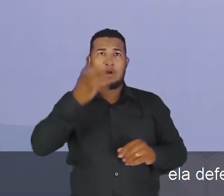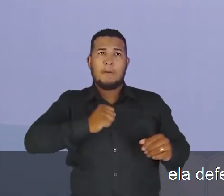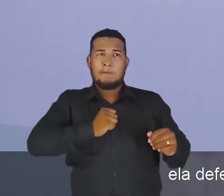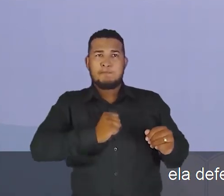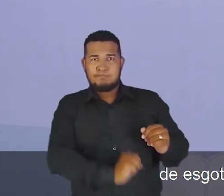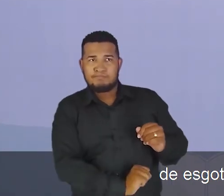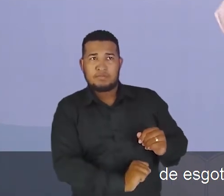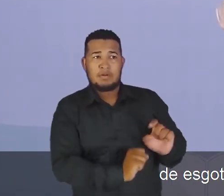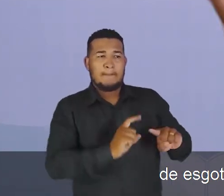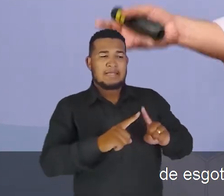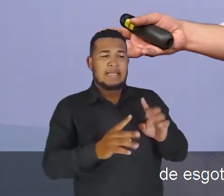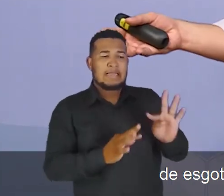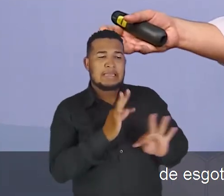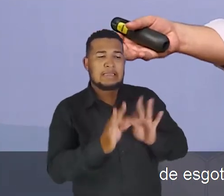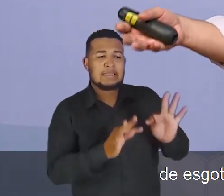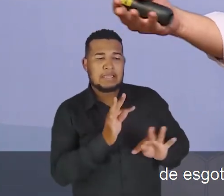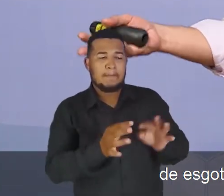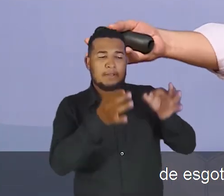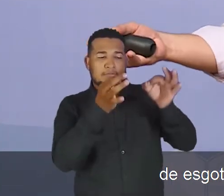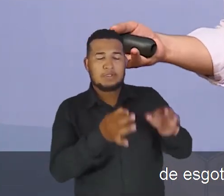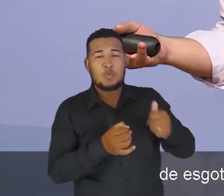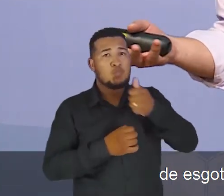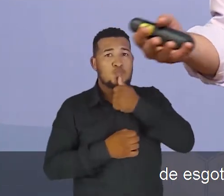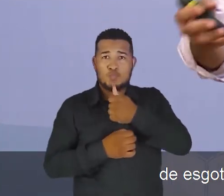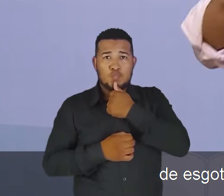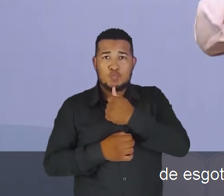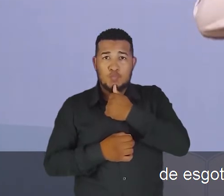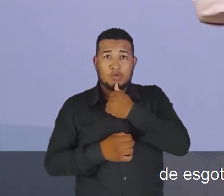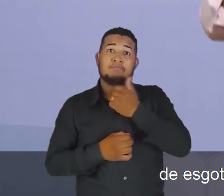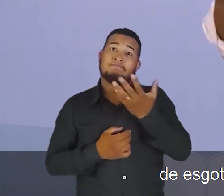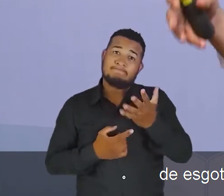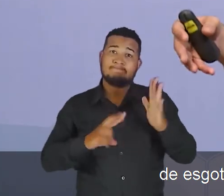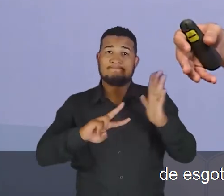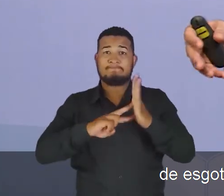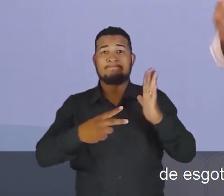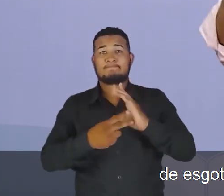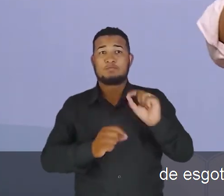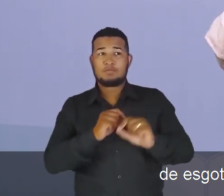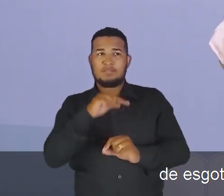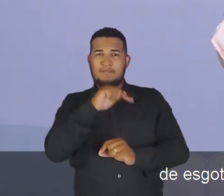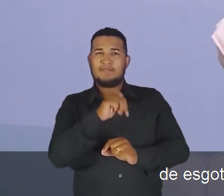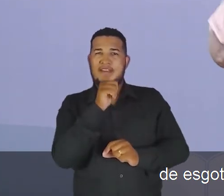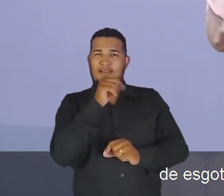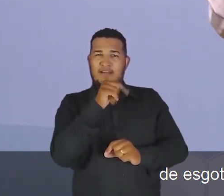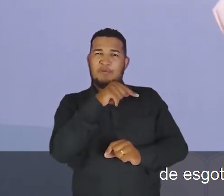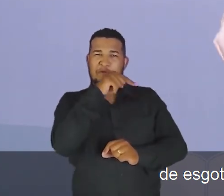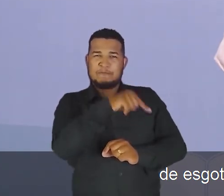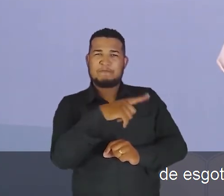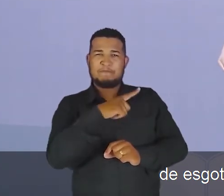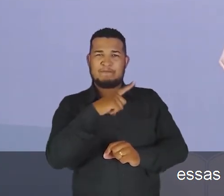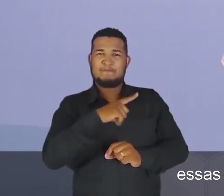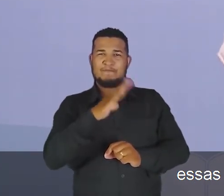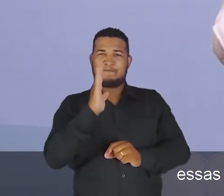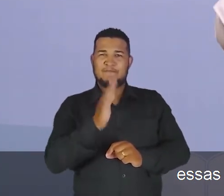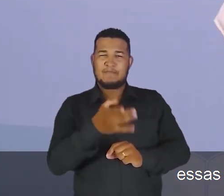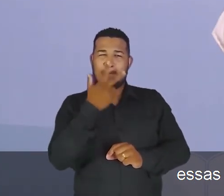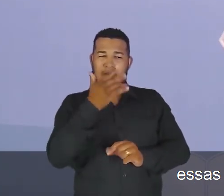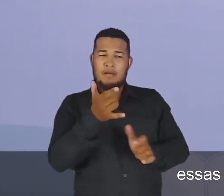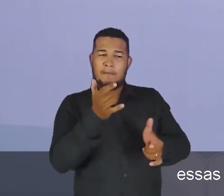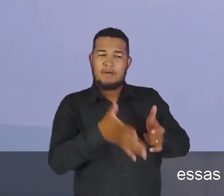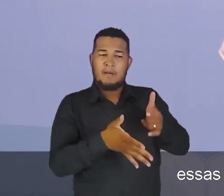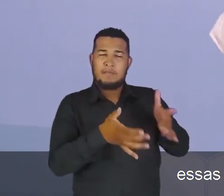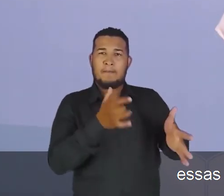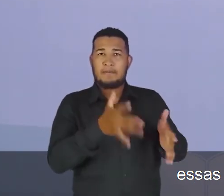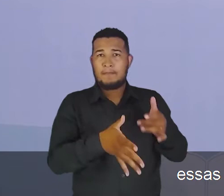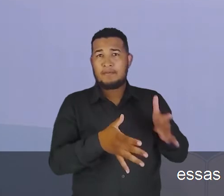existe um tratamento de esgoto, o que vai acontecer? Essa água que recebeu essas excretas